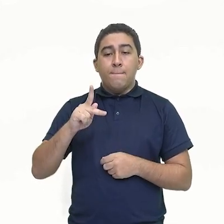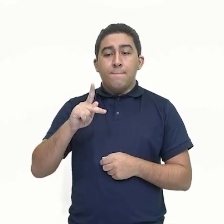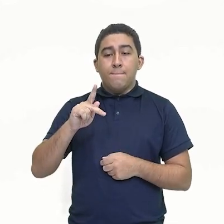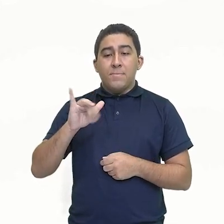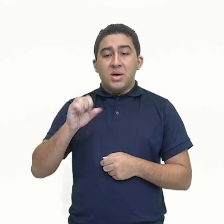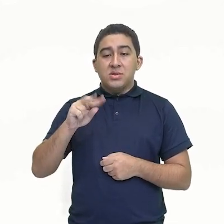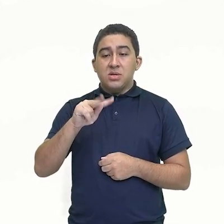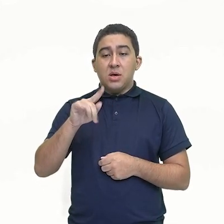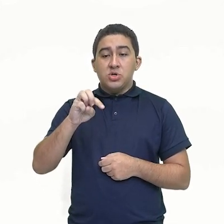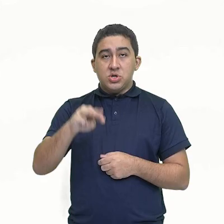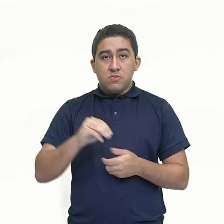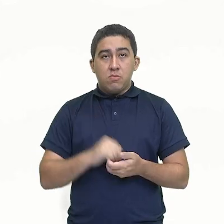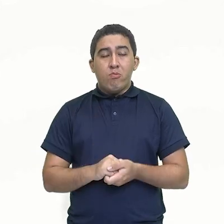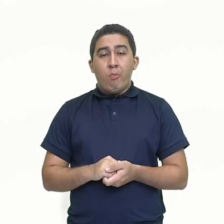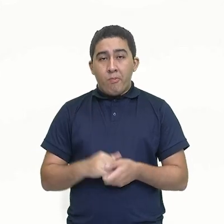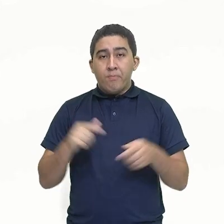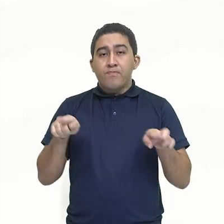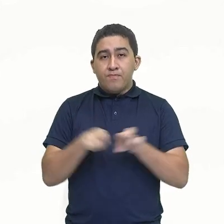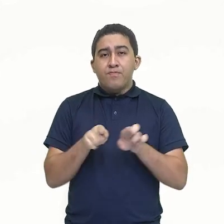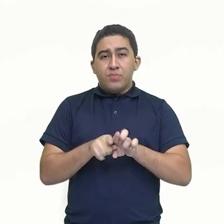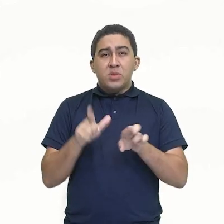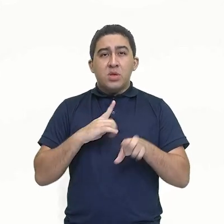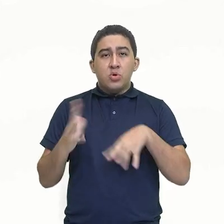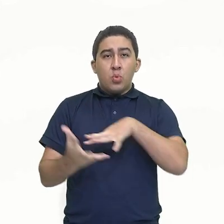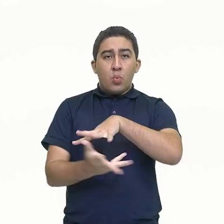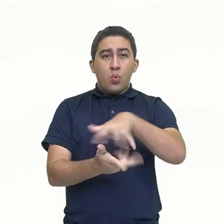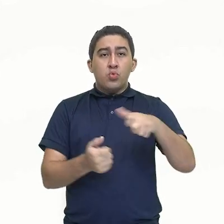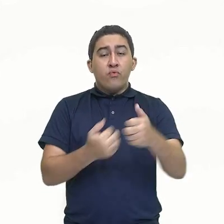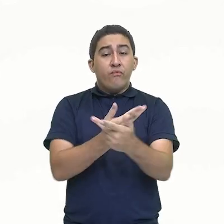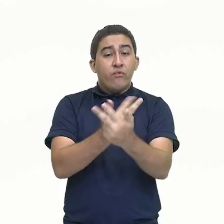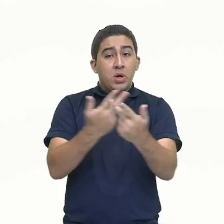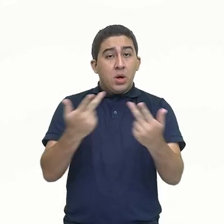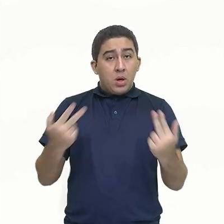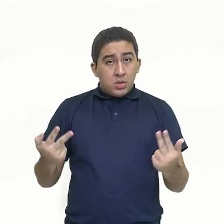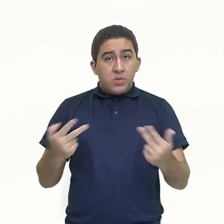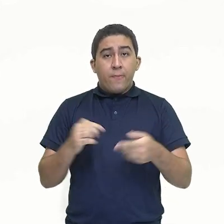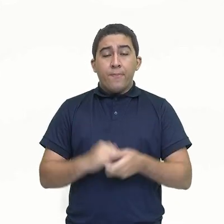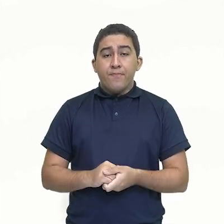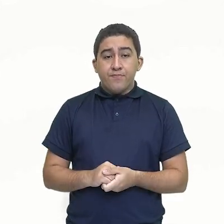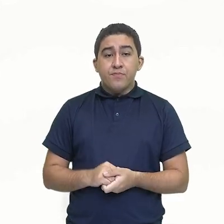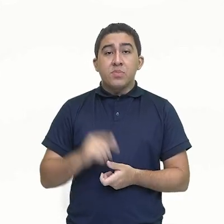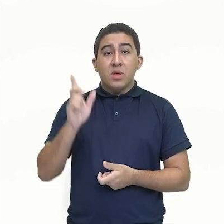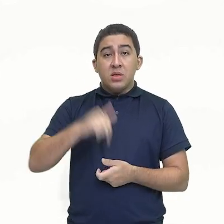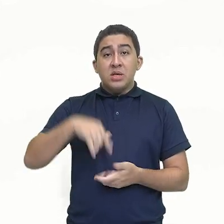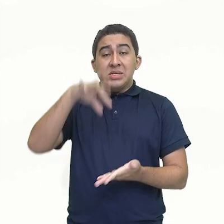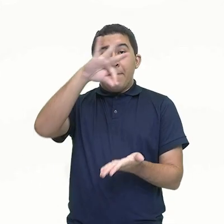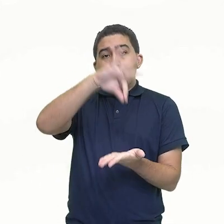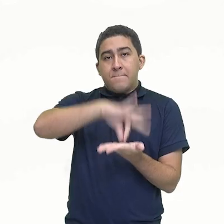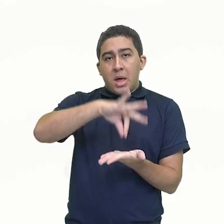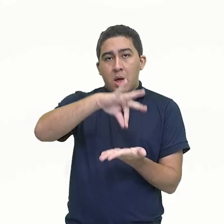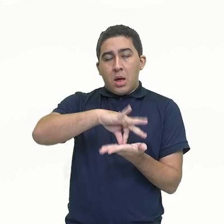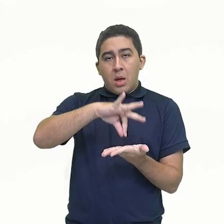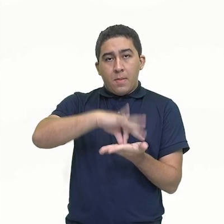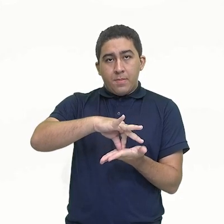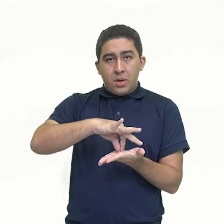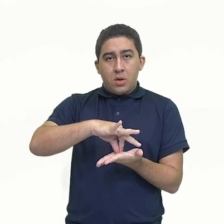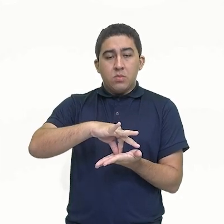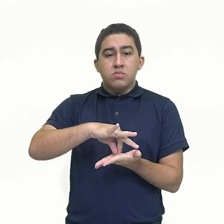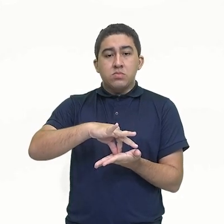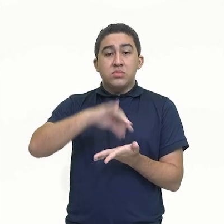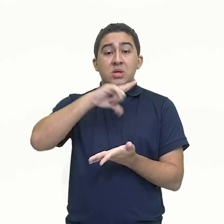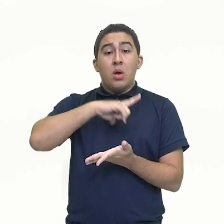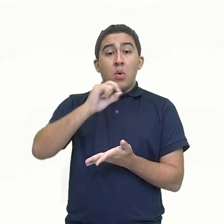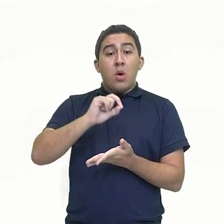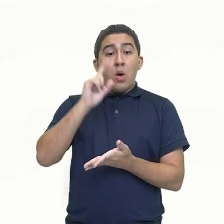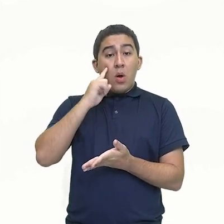aí nós temos no mundo várias paisagens, né? Nesse mapa aí mental, né, que